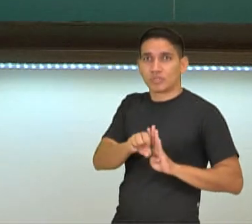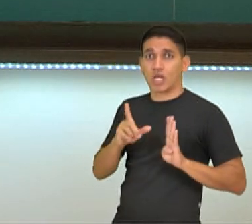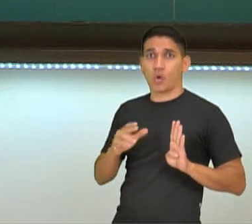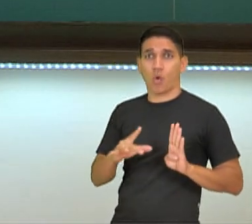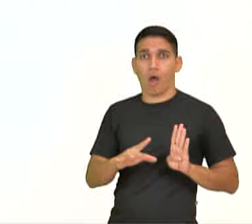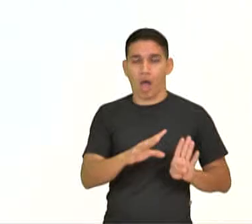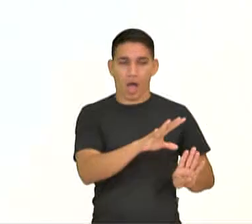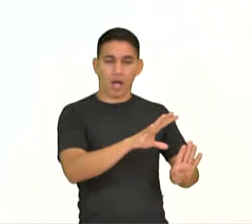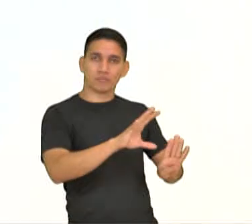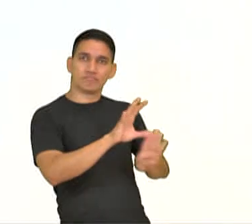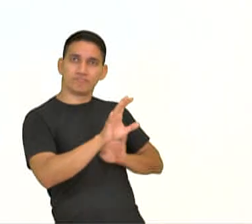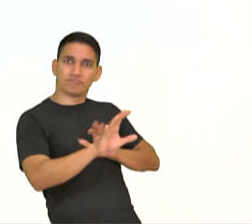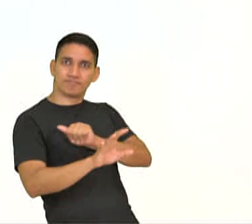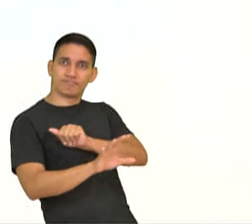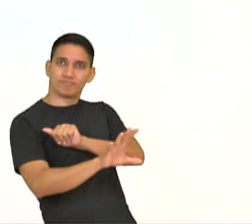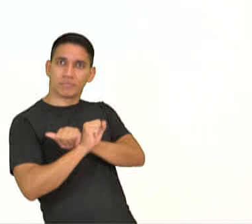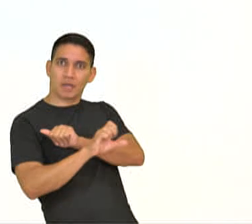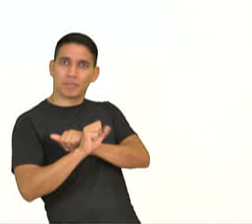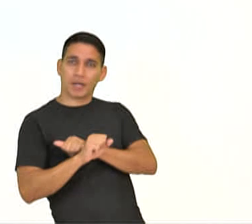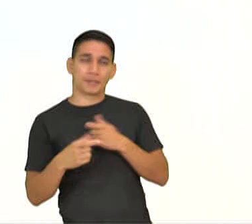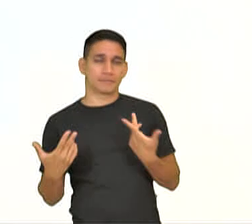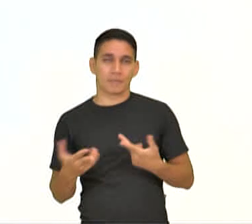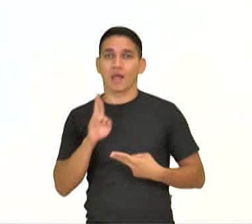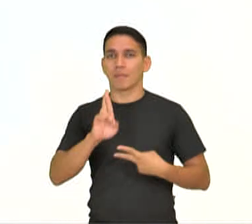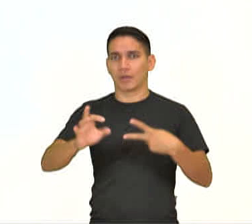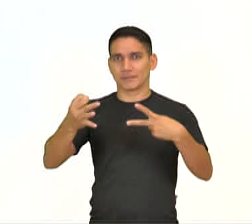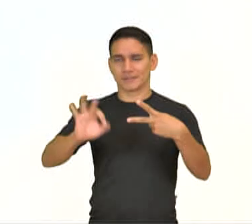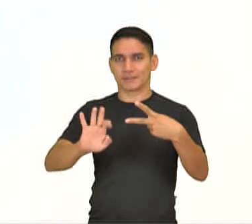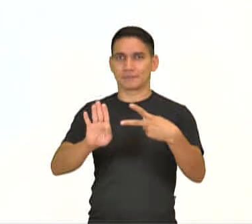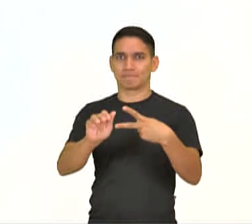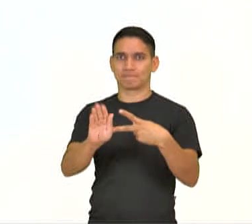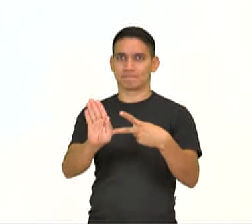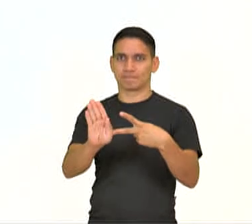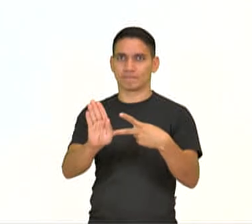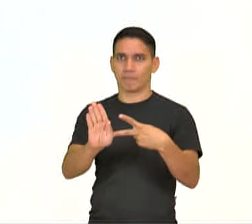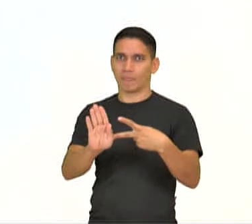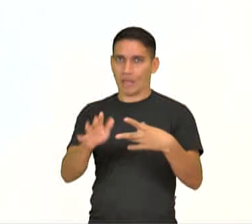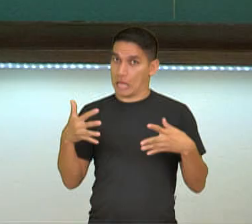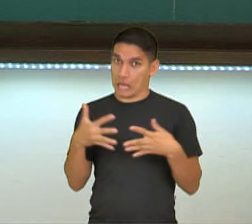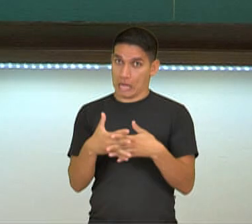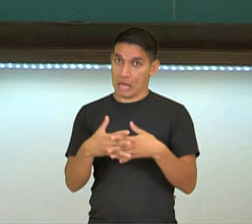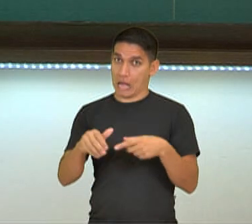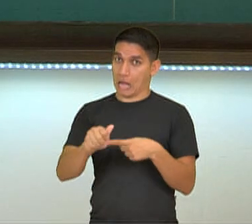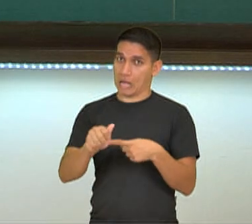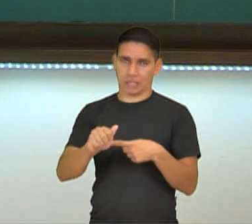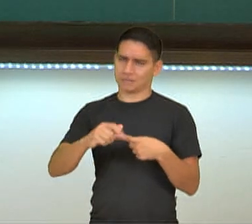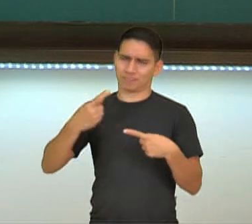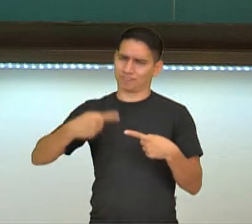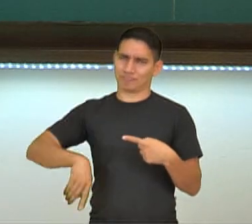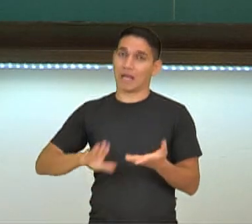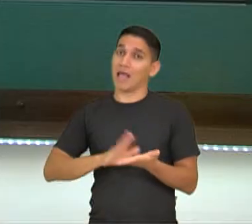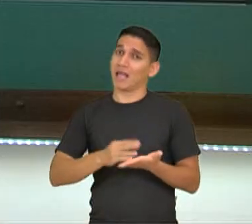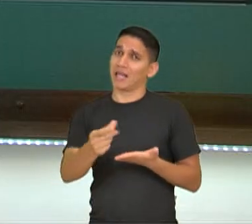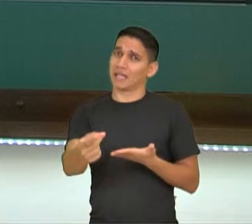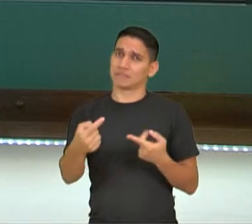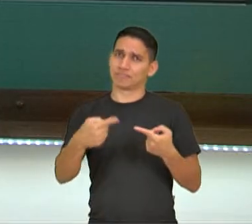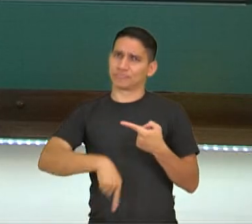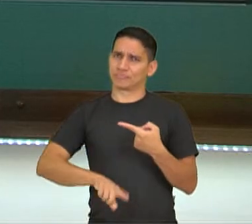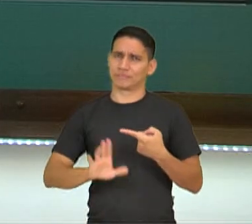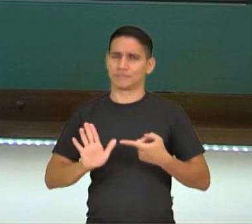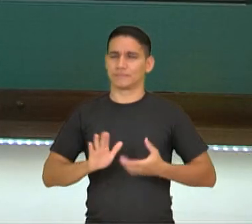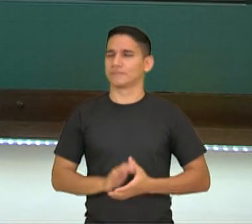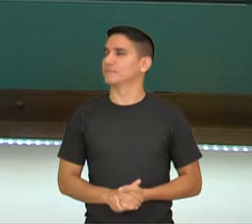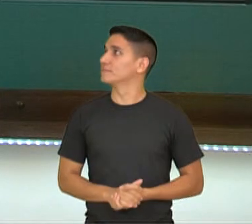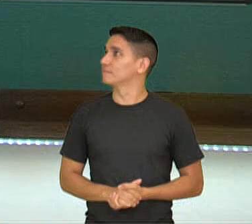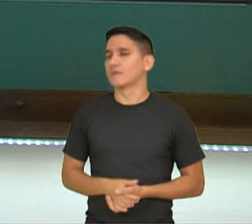a letra B a correta. Ok? Não se engane, não vai na letra A, que a letra A é o senso comum. Ok?